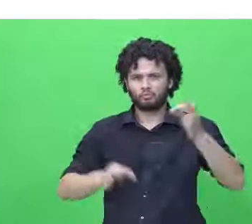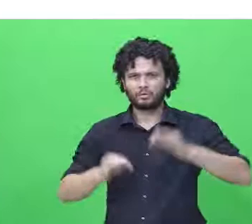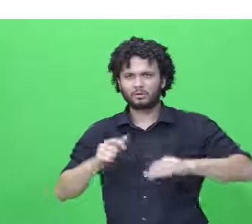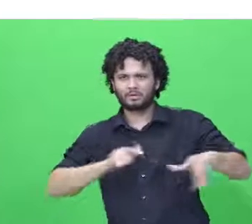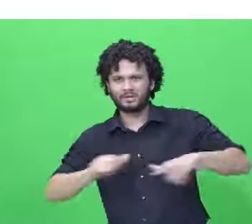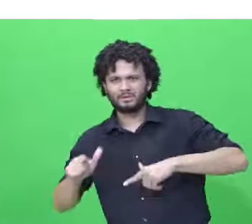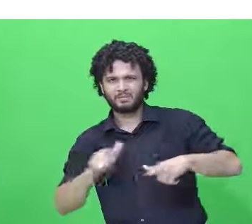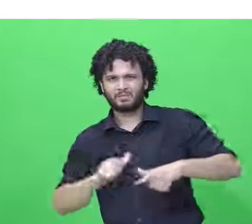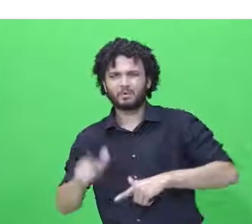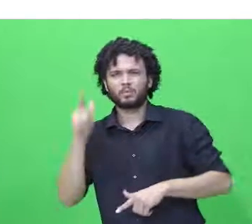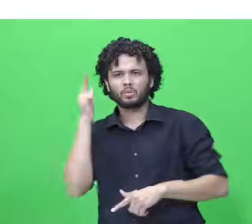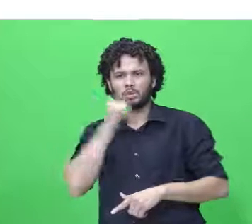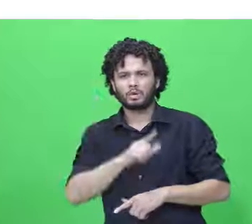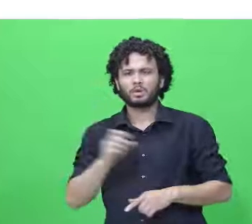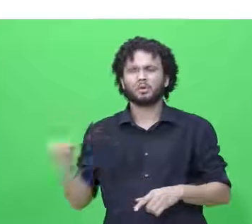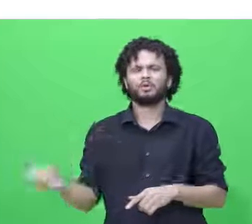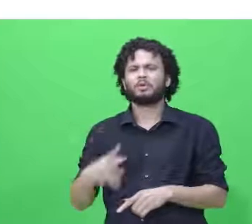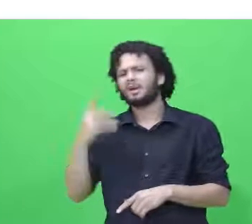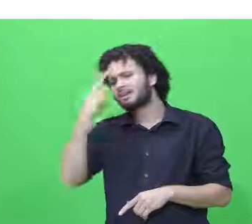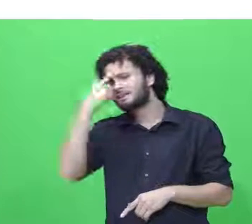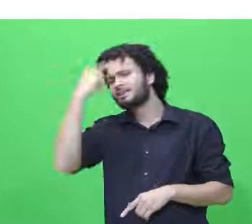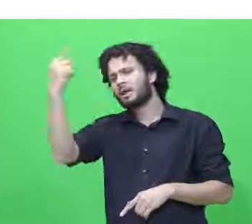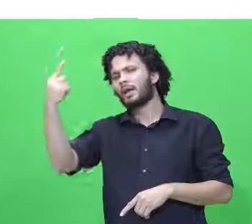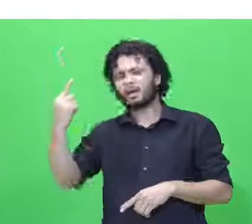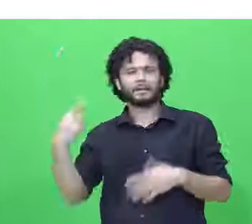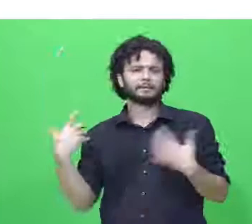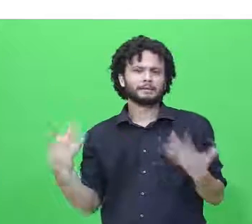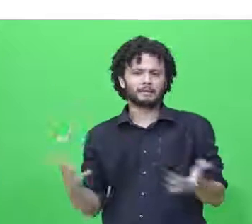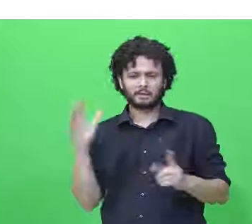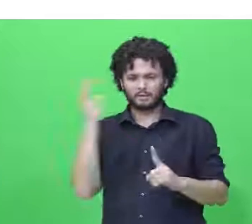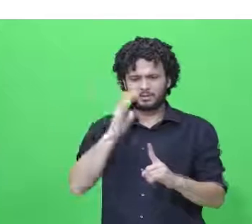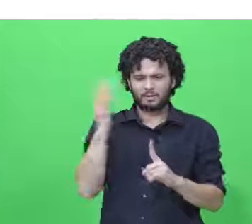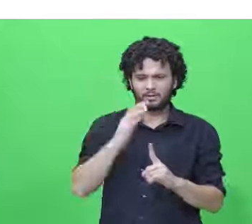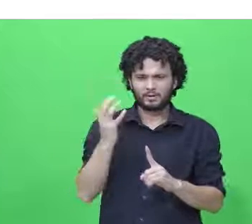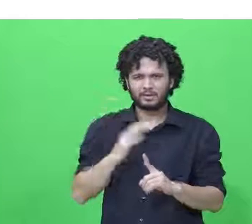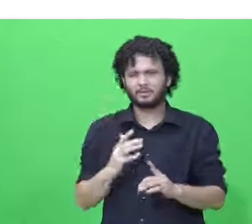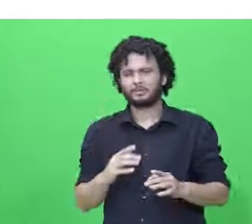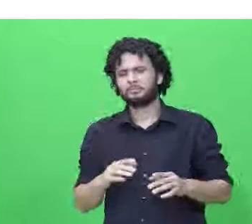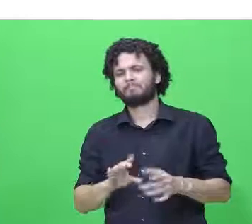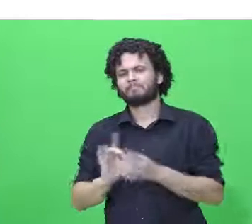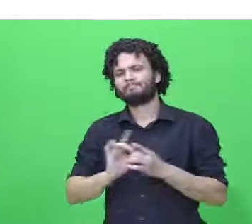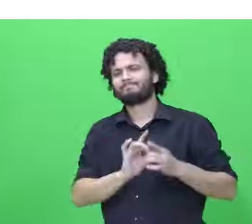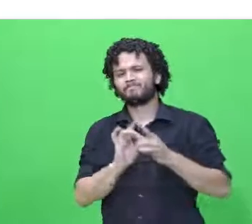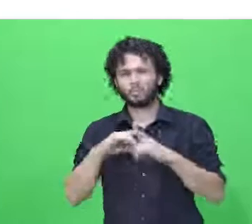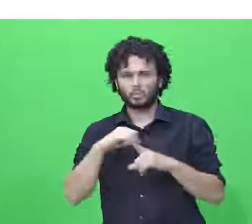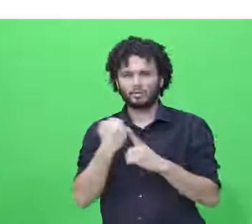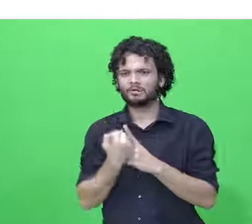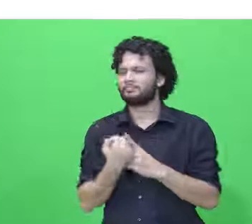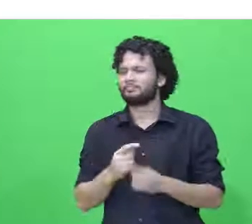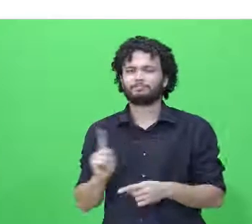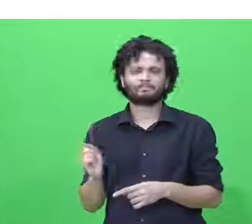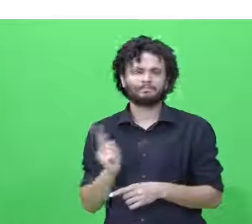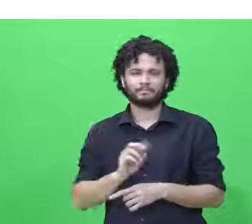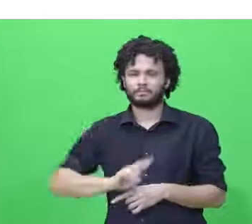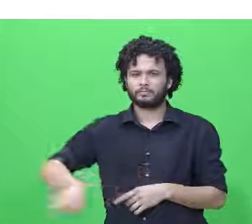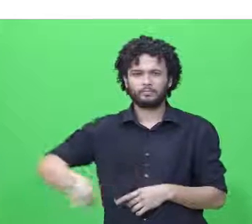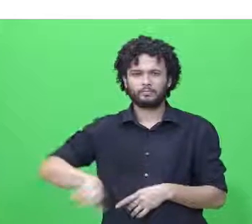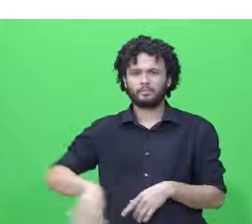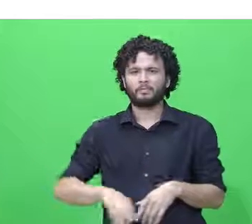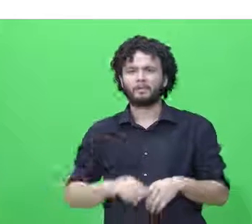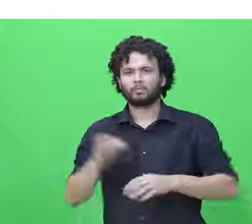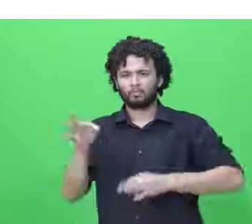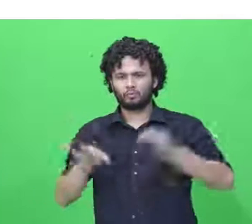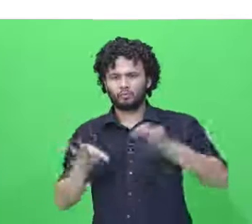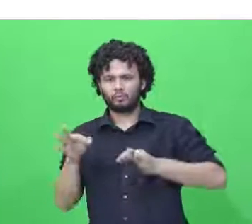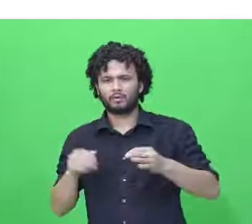para coibir ideologias consideradas perturbadoras à harmonia social? Não, essa Justiça do Trabalho